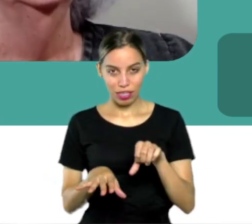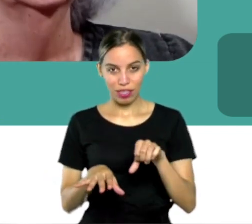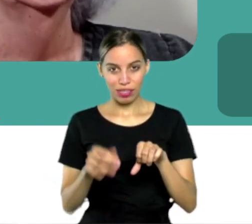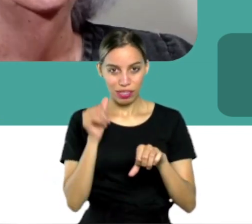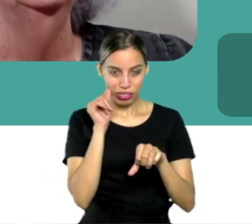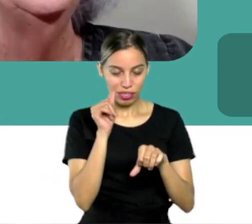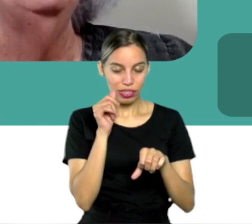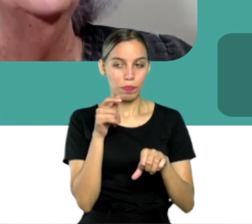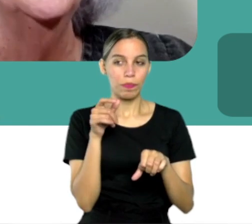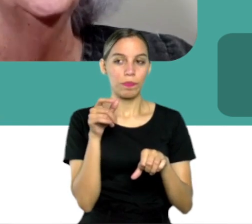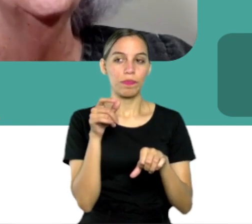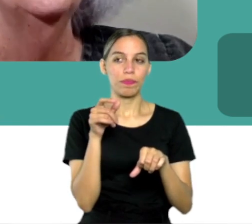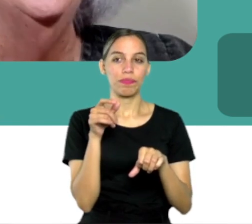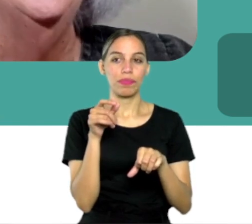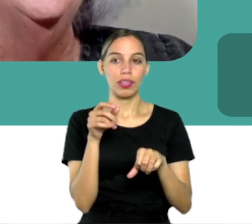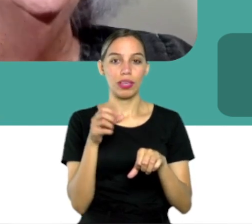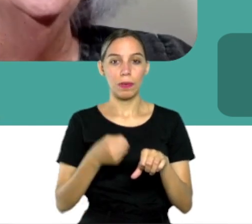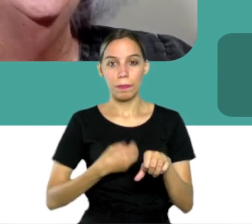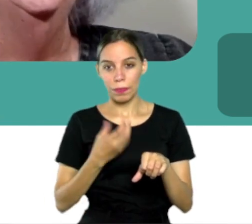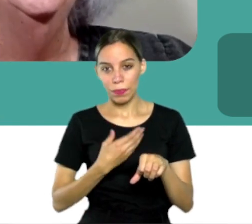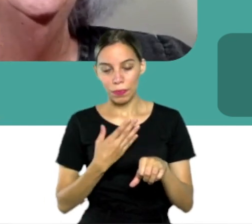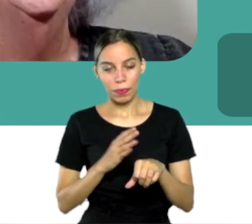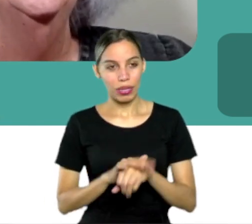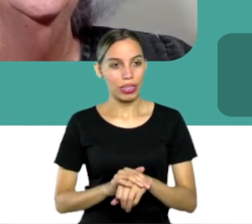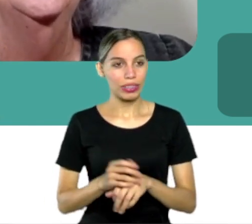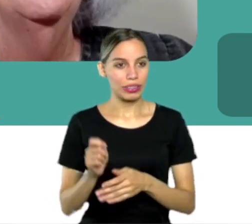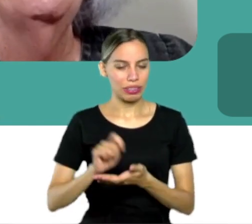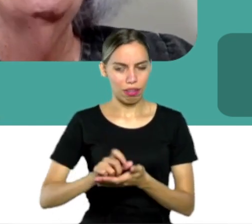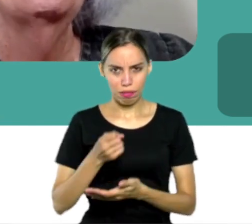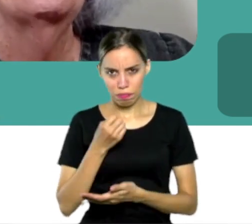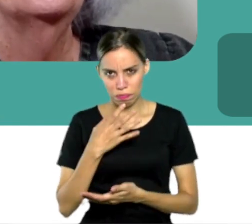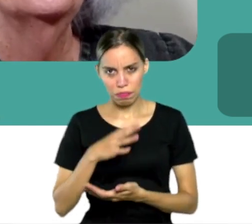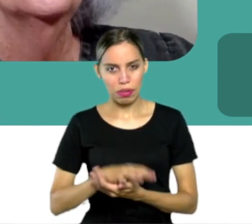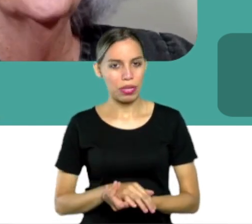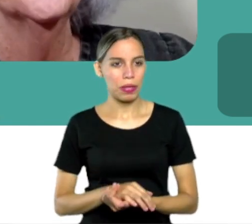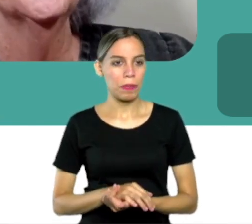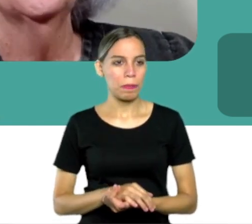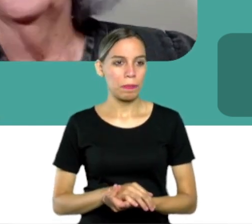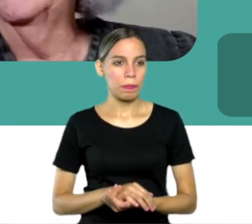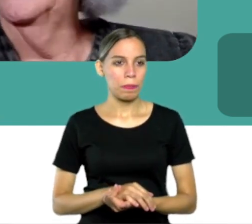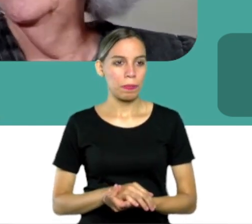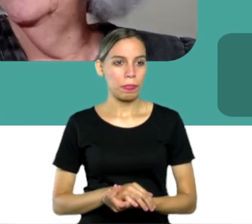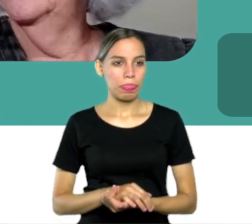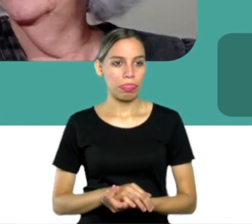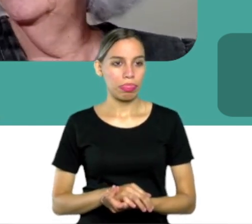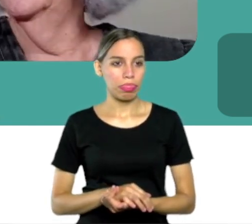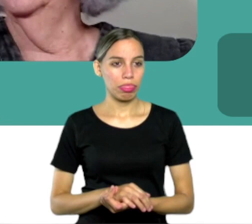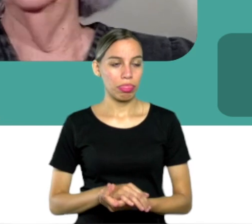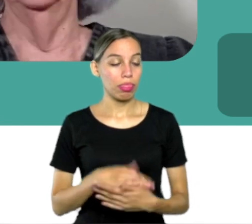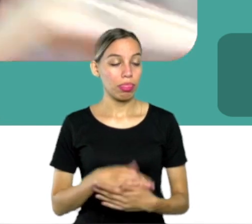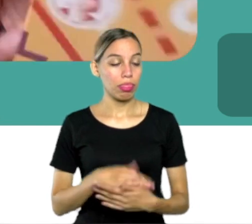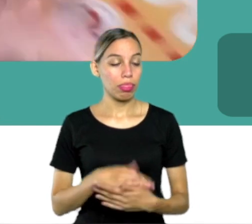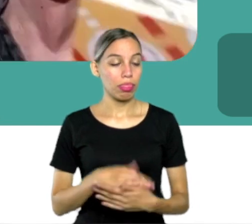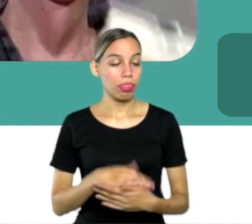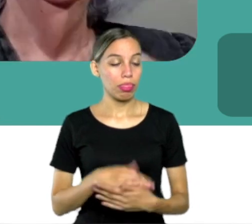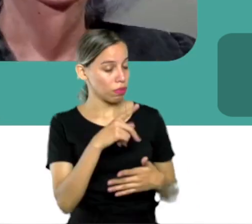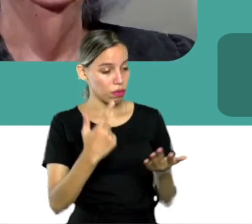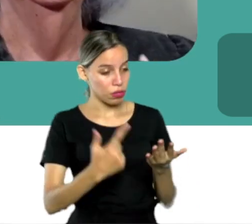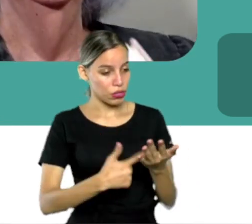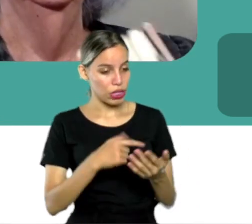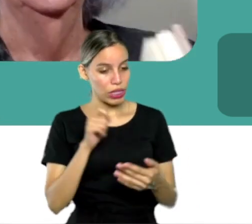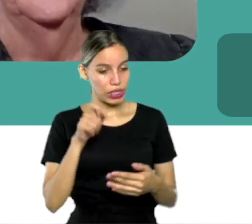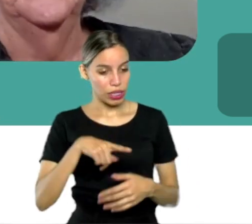mulher escreve, e muito bem. Né? E aqui no Quem Tem Pena de Passarinho, obviamente, você fala